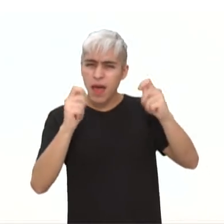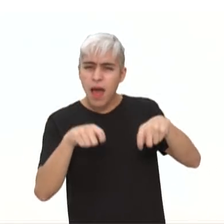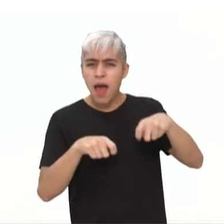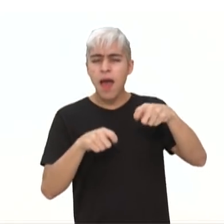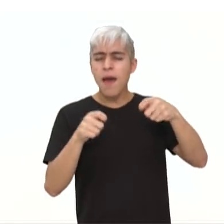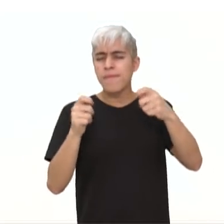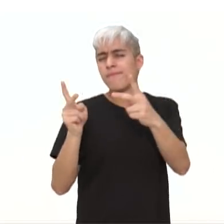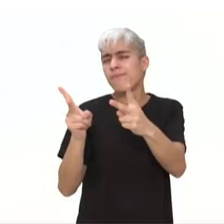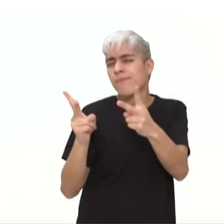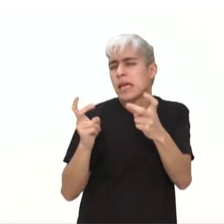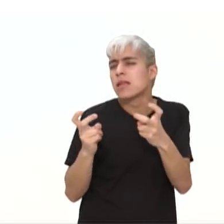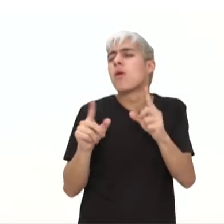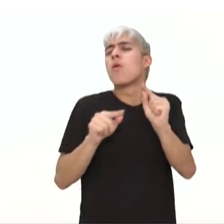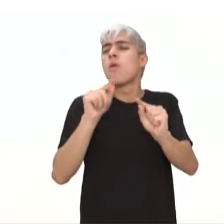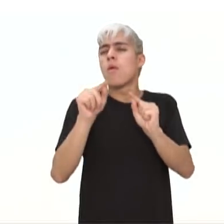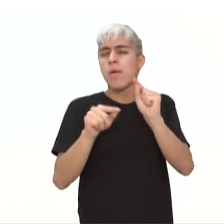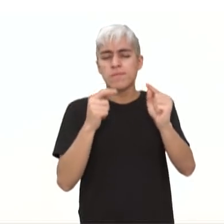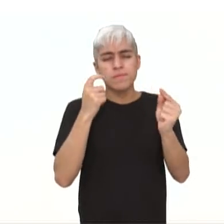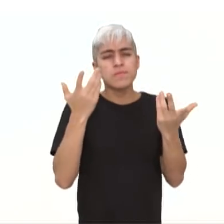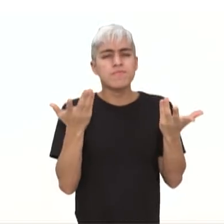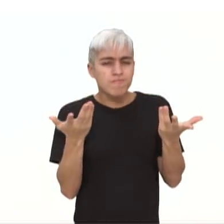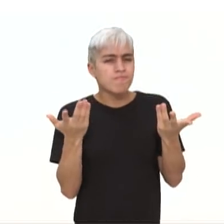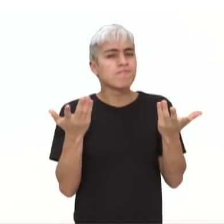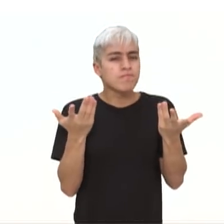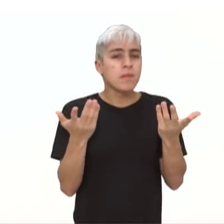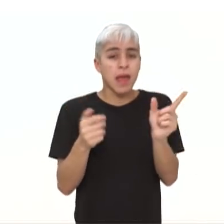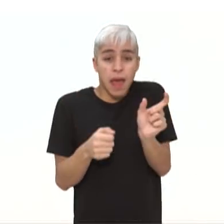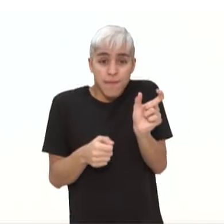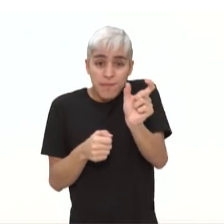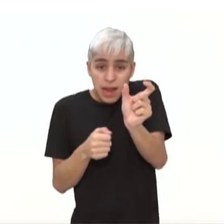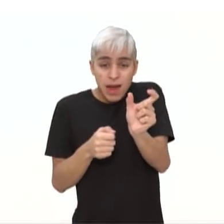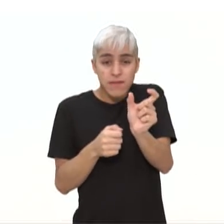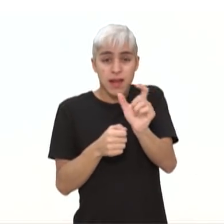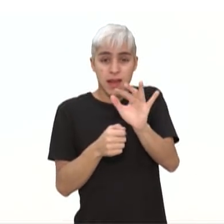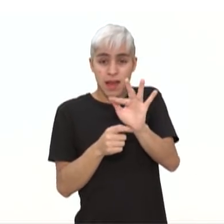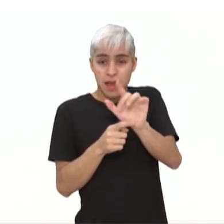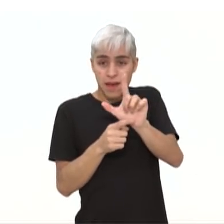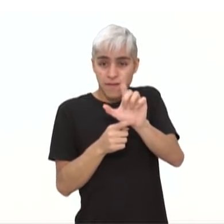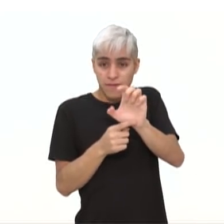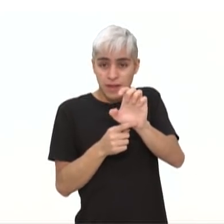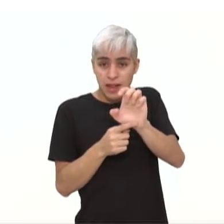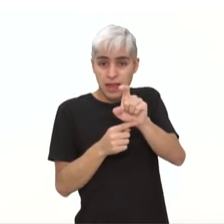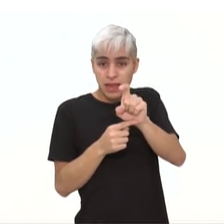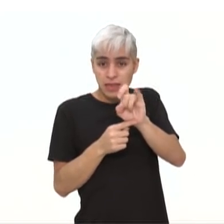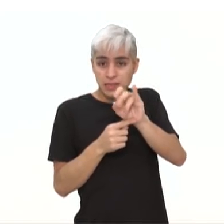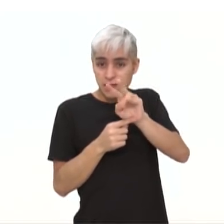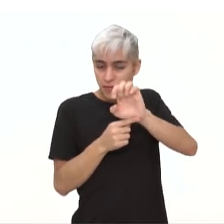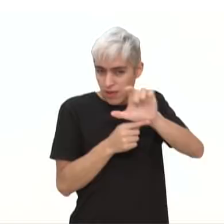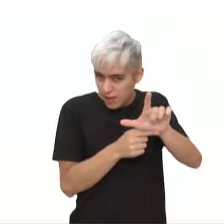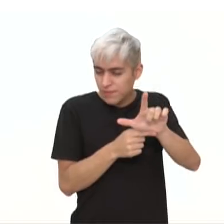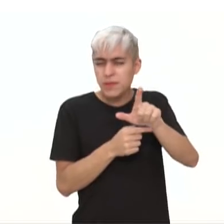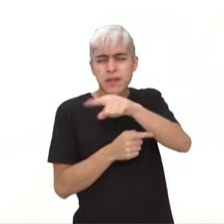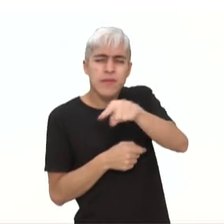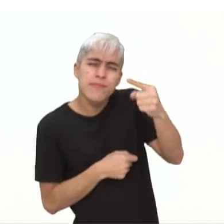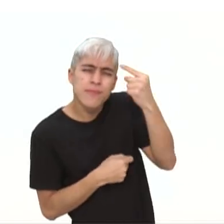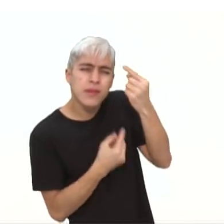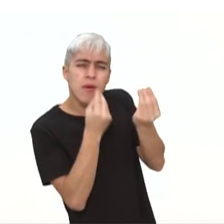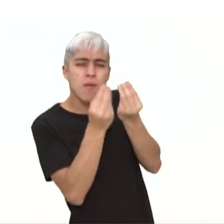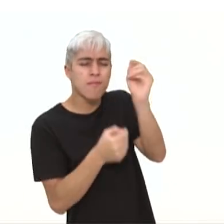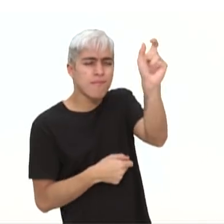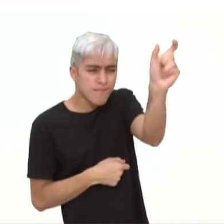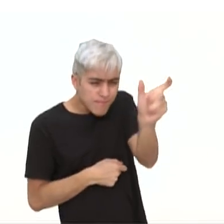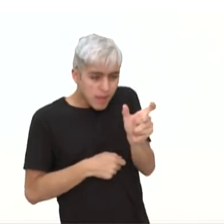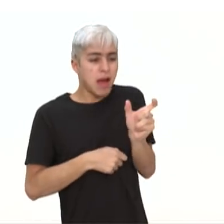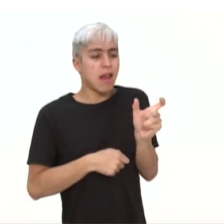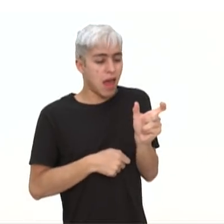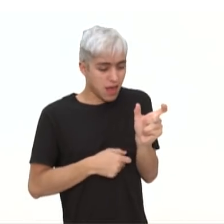ter então vocês percebam que a palavra flexível, ela pode, e pensem como que ela pode ser utilizada aí dentro